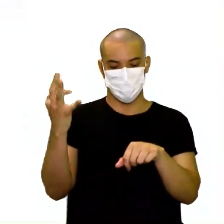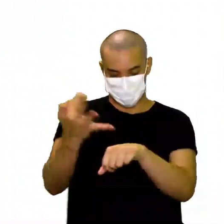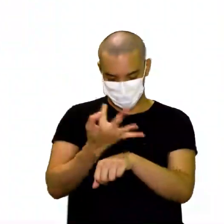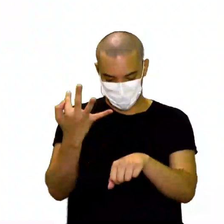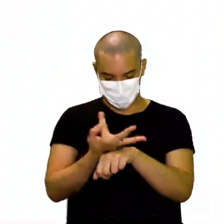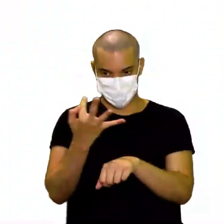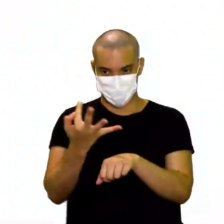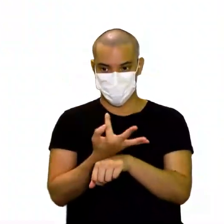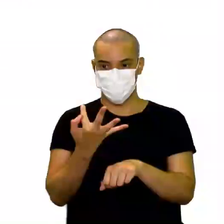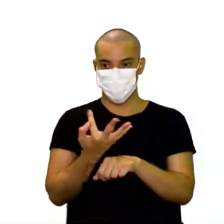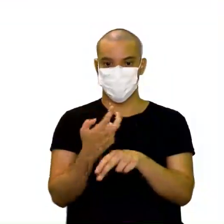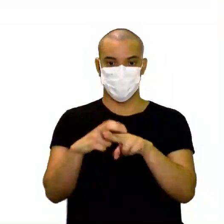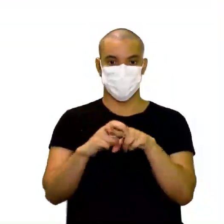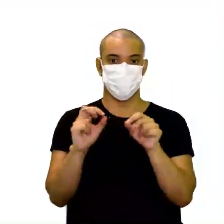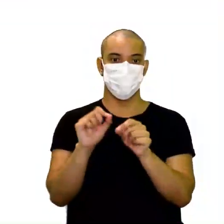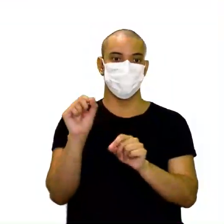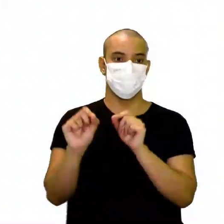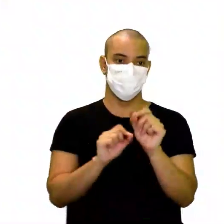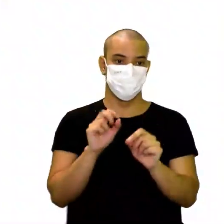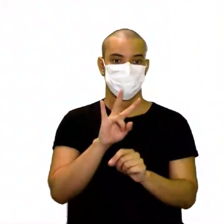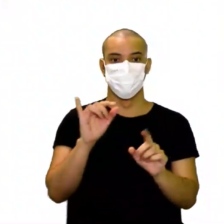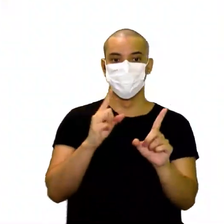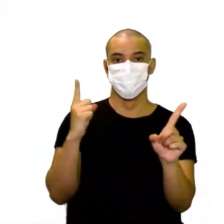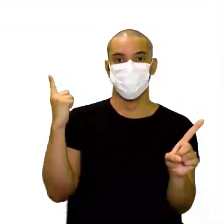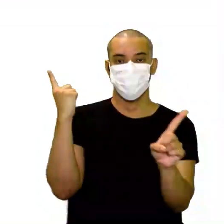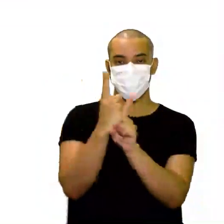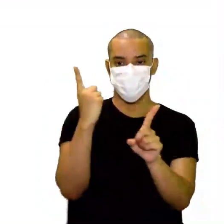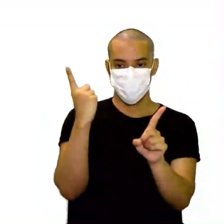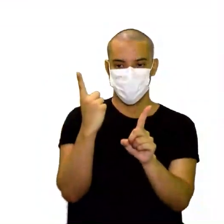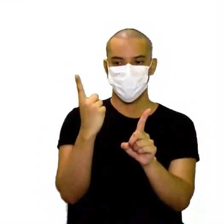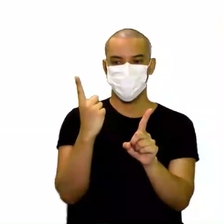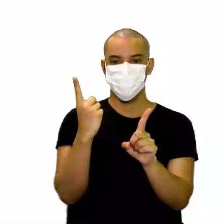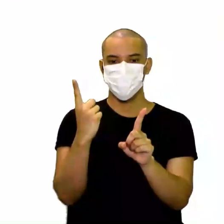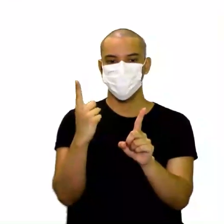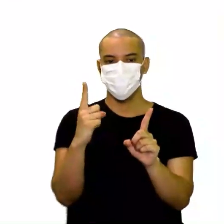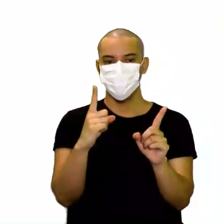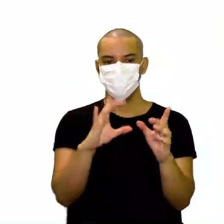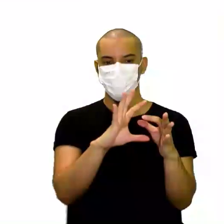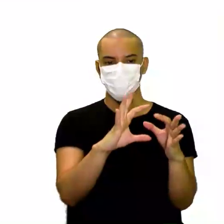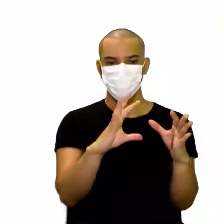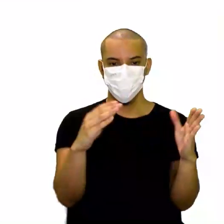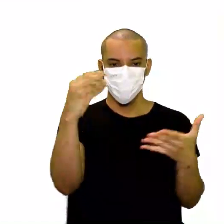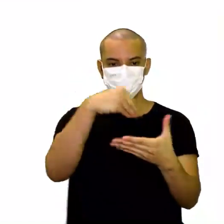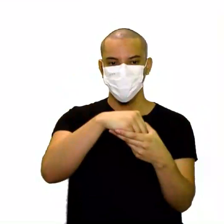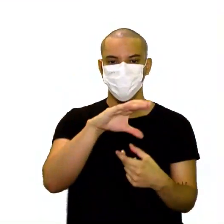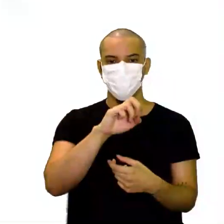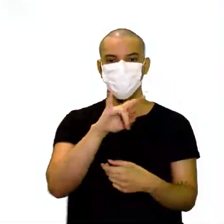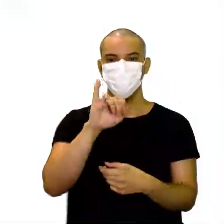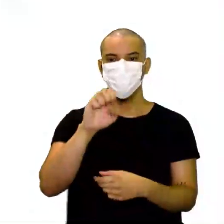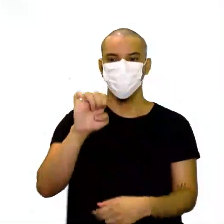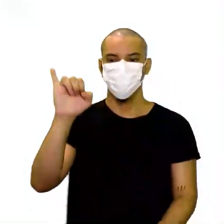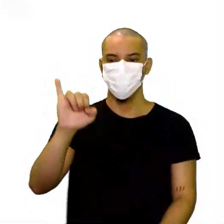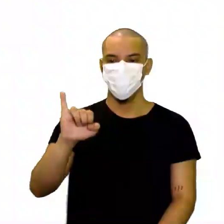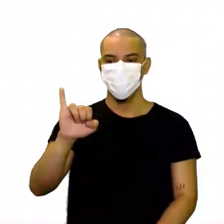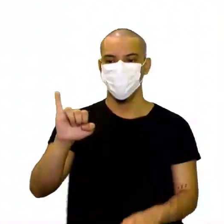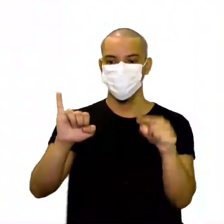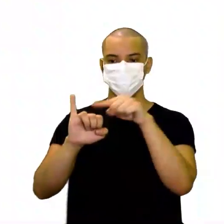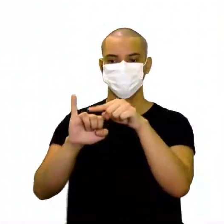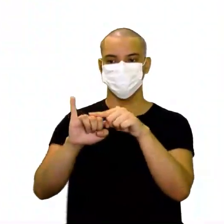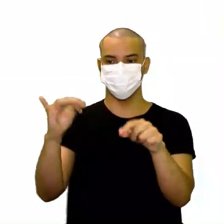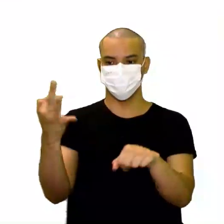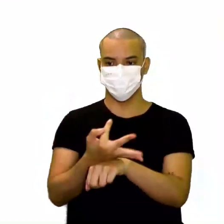suportar, tá? Então, o que a gente faz? Nós vamos achar essa corrente para ver qual é a corrente que esse fusível aí